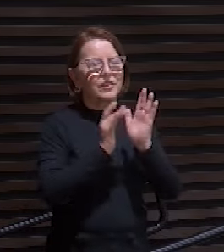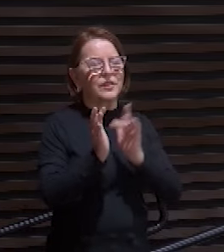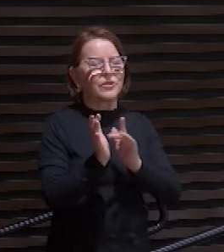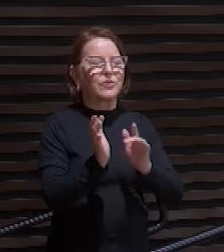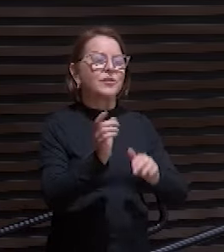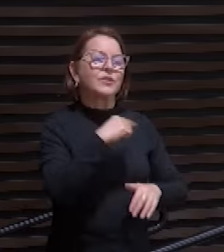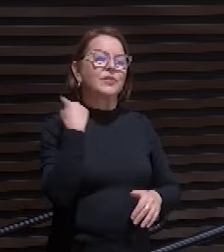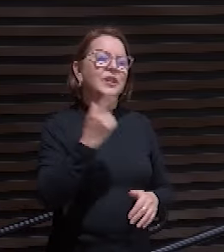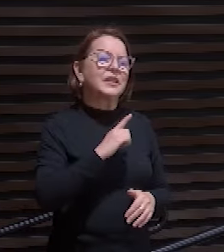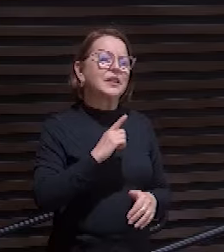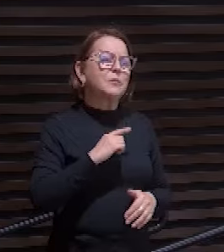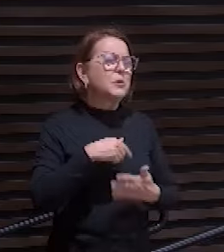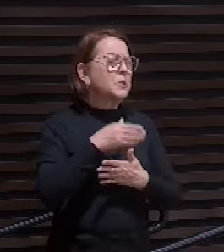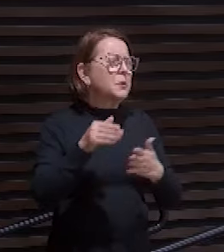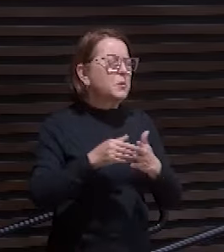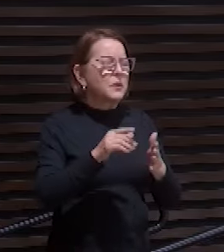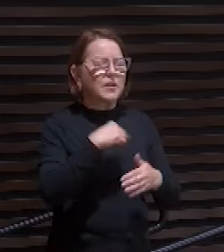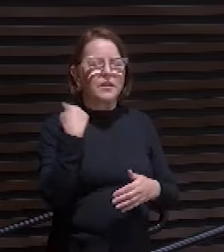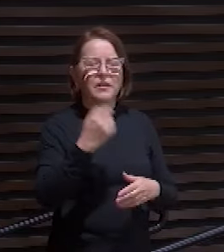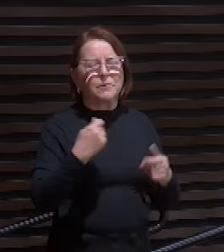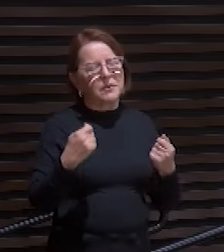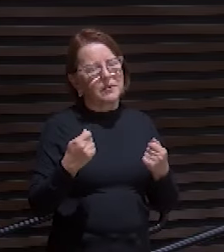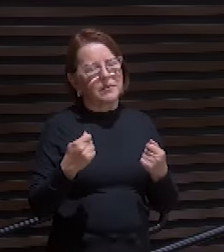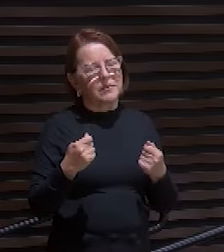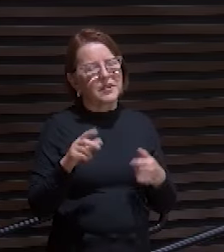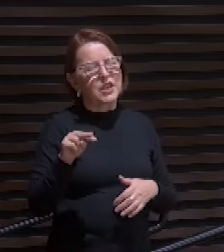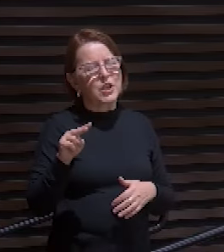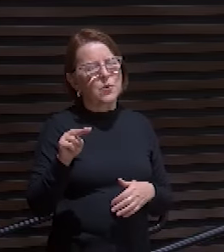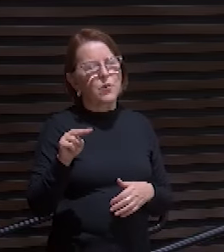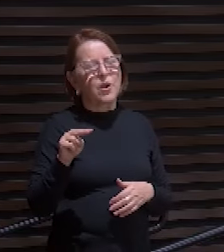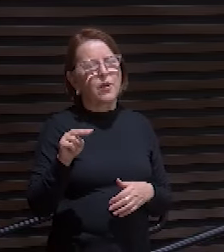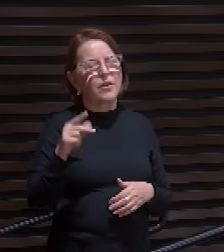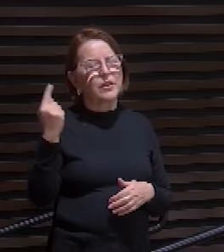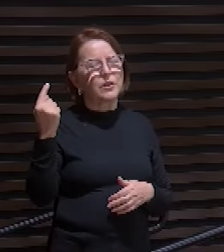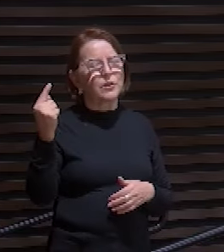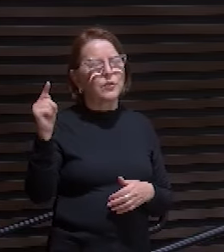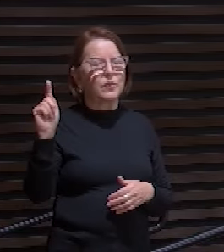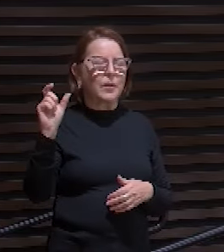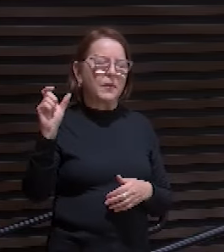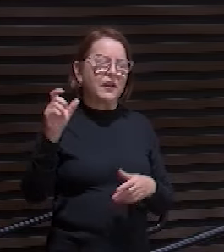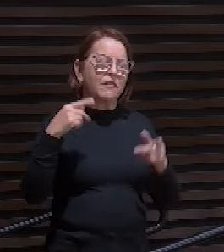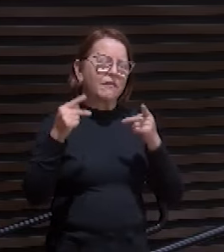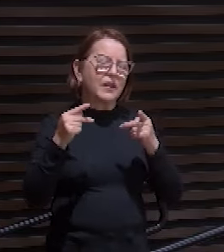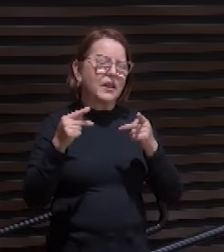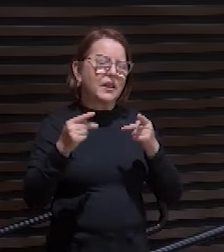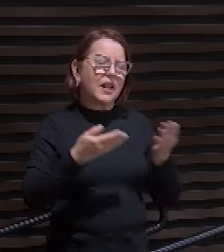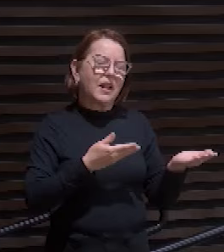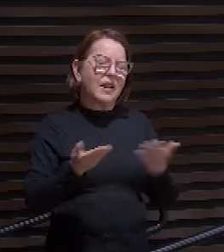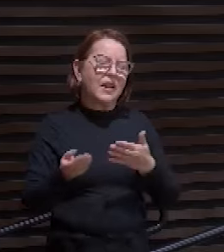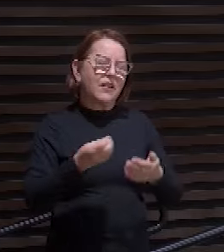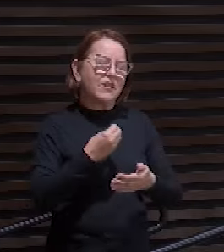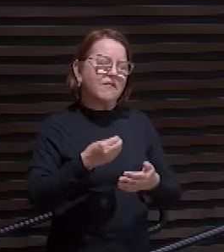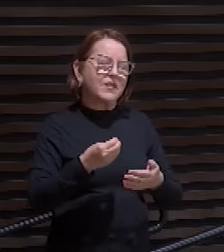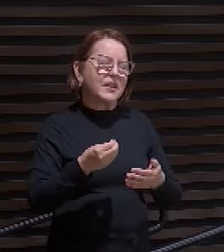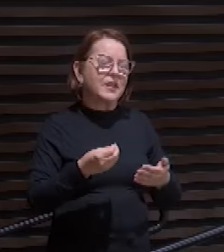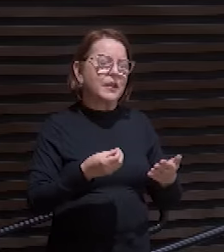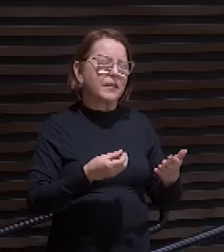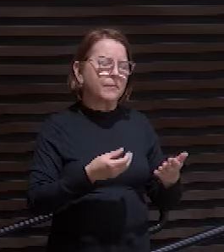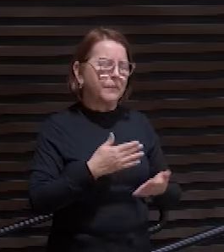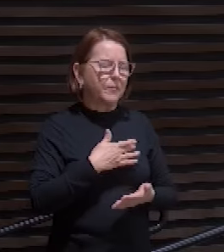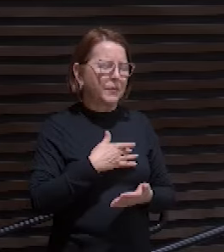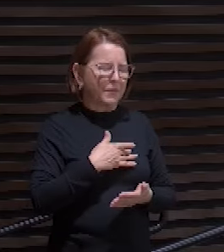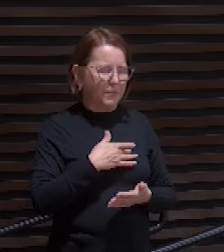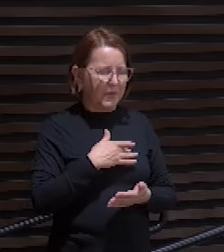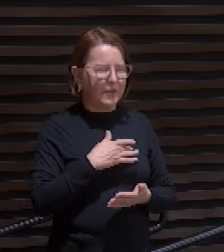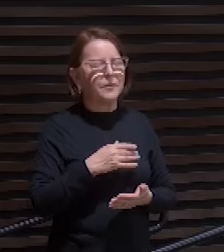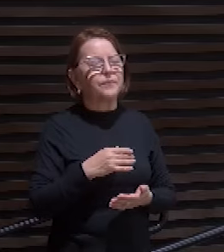tudo, Pai, que nós precisamos, como diz a Tua palavra, que conduz a vida, a piedade. Por isso, Pai, volva os nossos olhos para a pessoa de